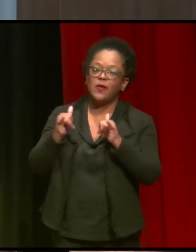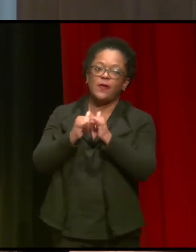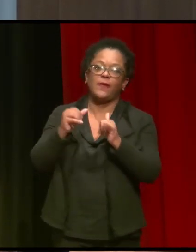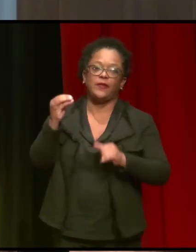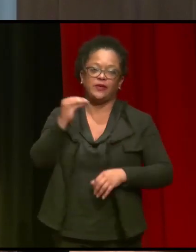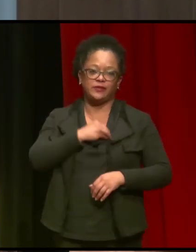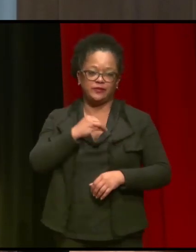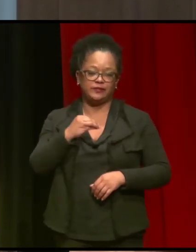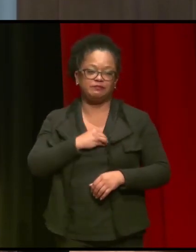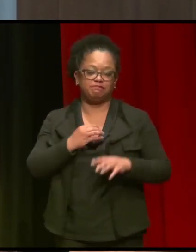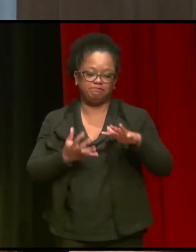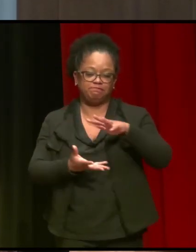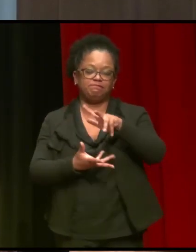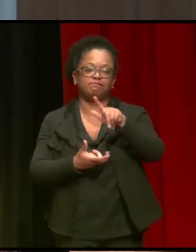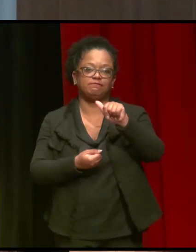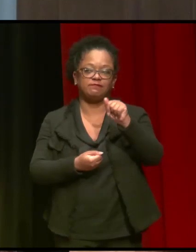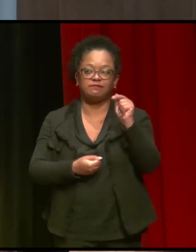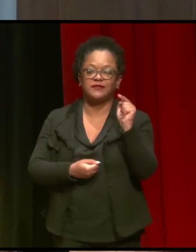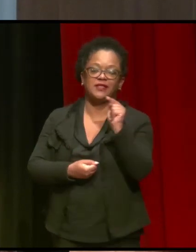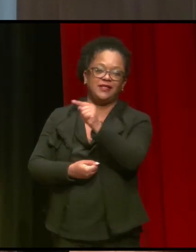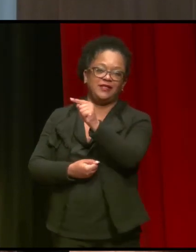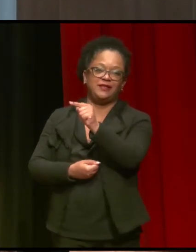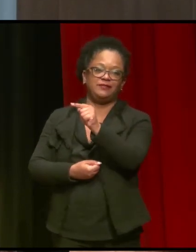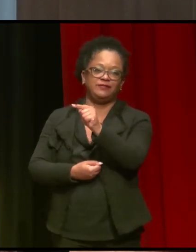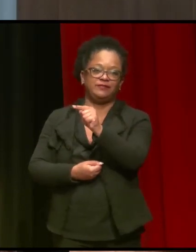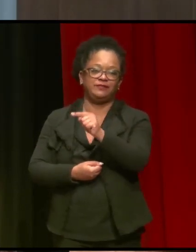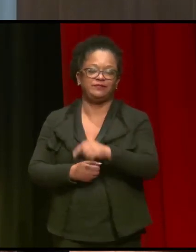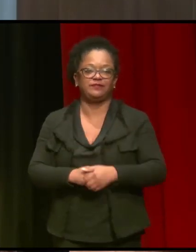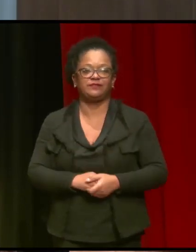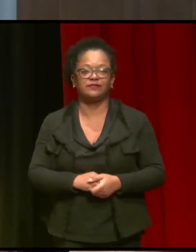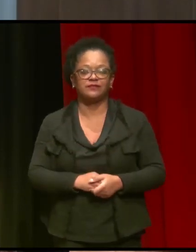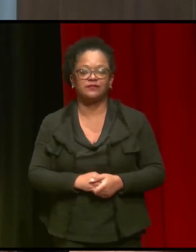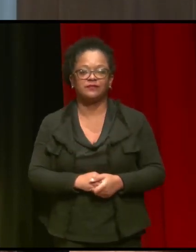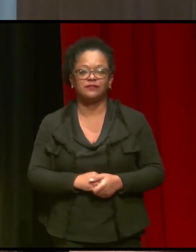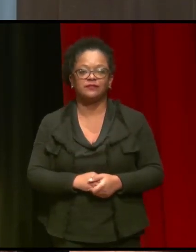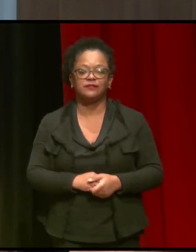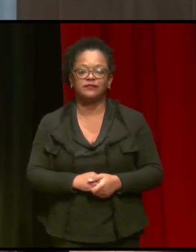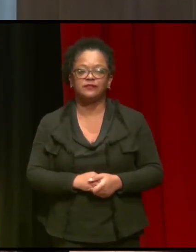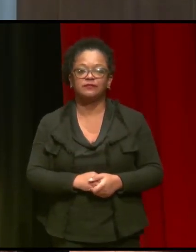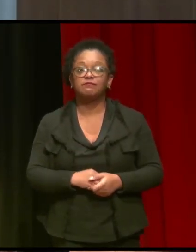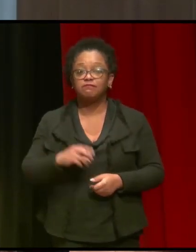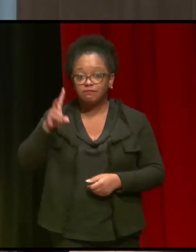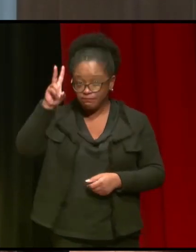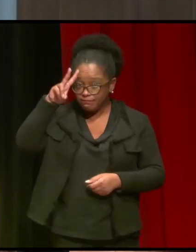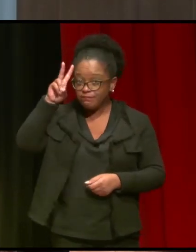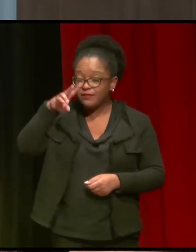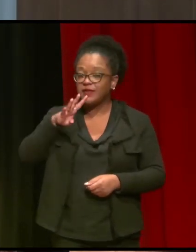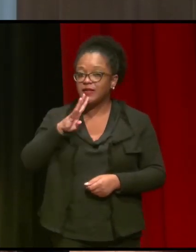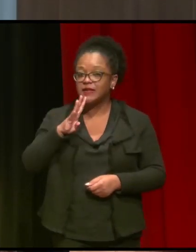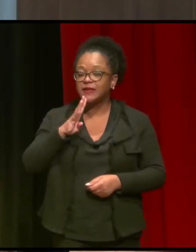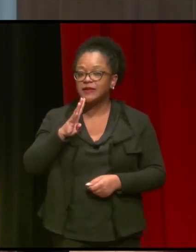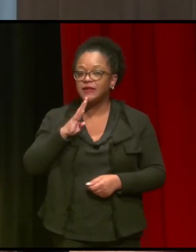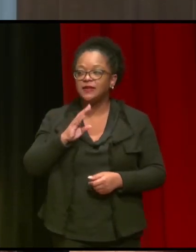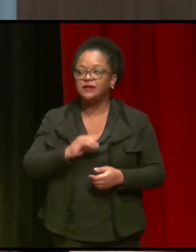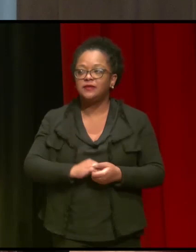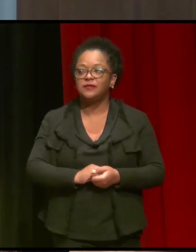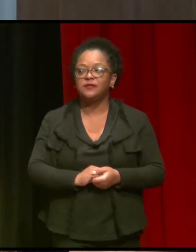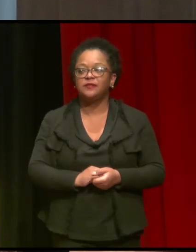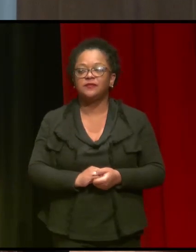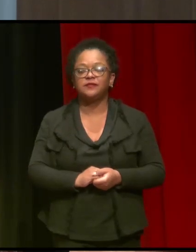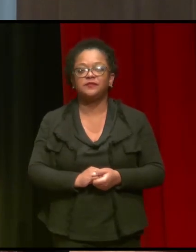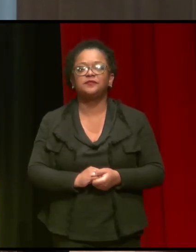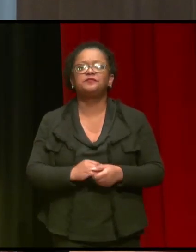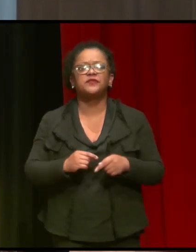ó, esse aí tira o pecado do mundo. Eu não, mas esse aí faz, ó. Você sabe a história que ele, né, não sou digno de desatar as correias da